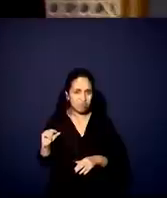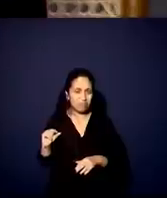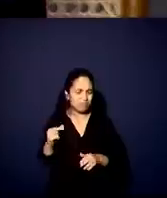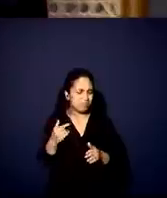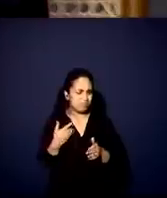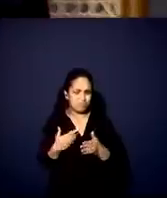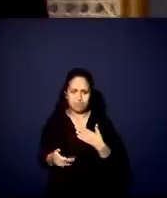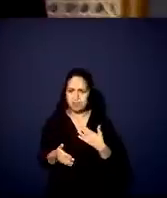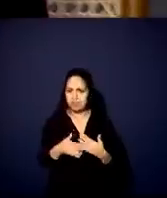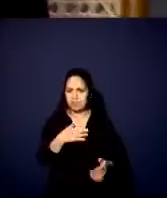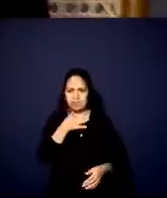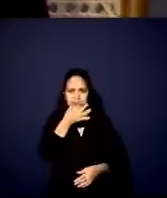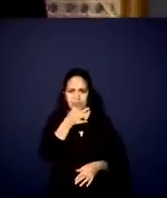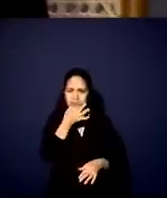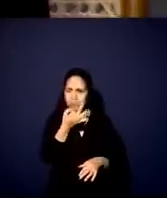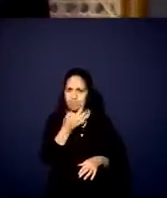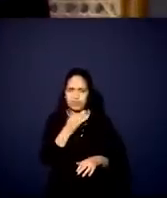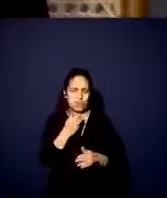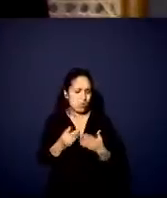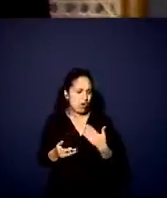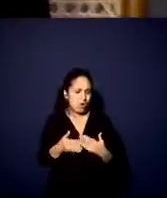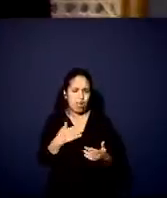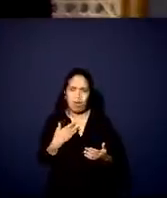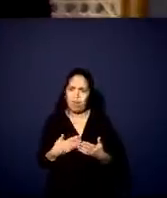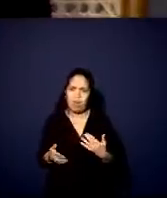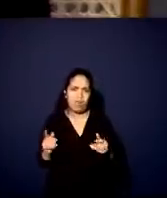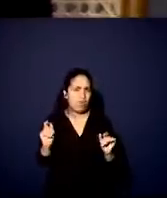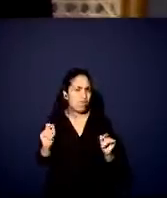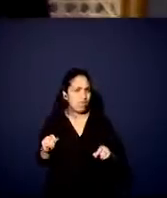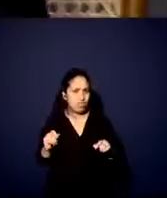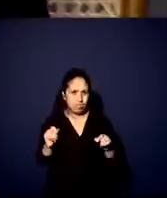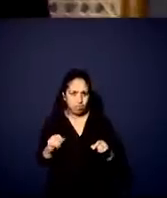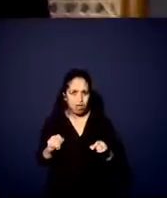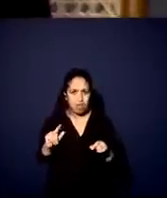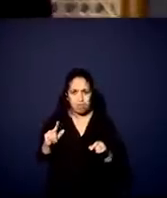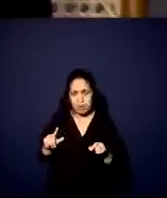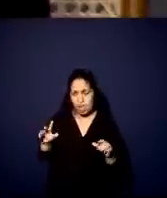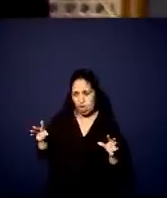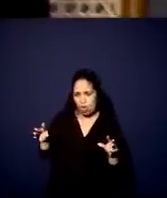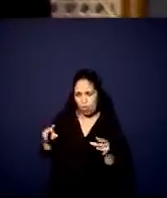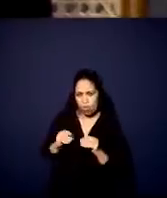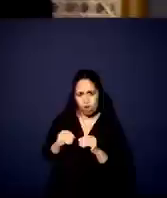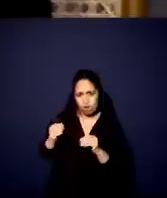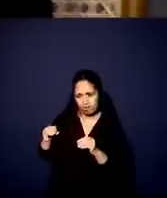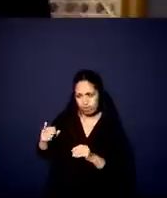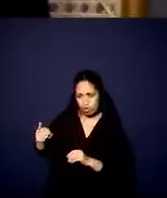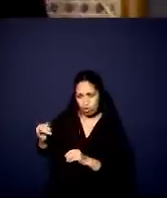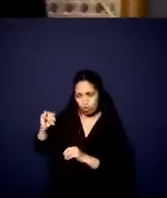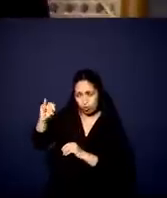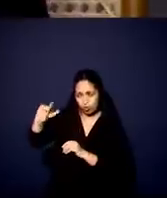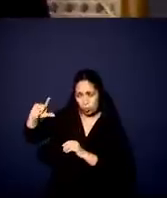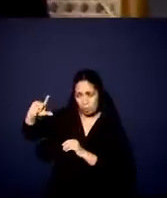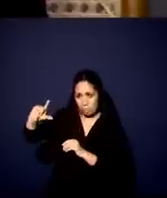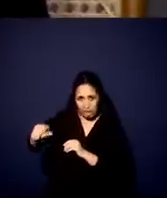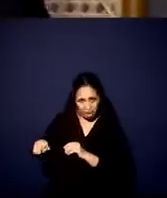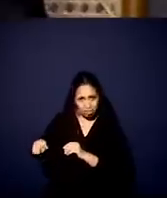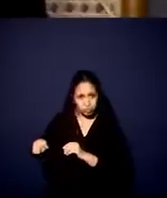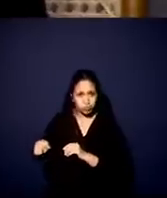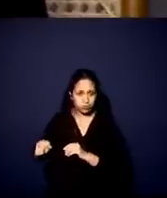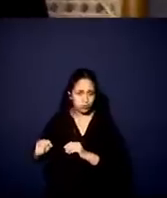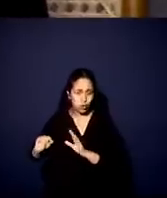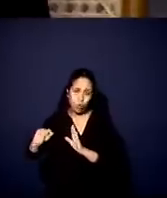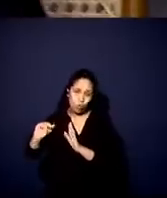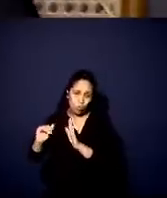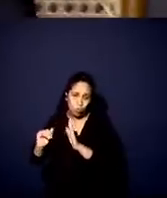argumento que seja possível para concluir que eu juro vai ser baixo ou não